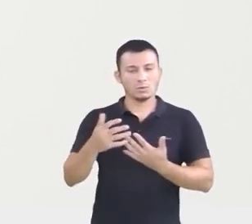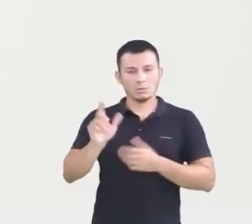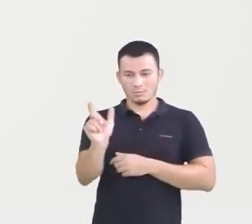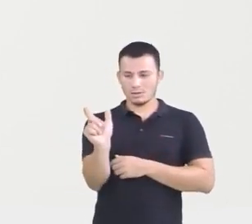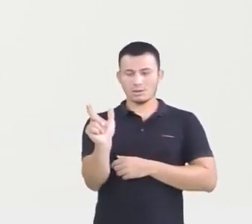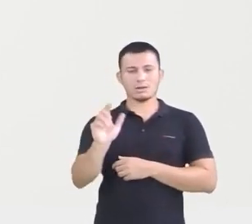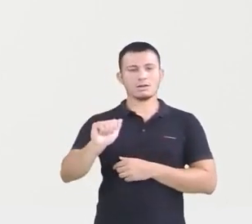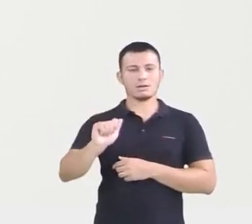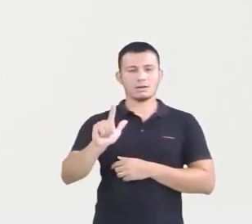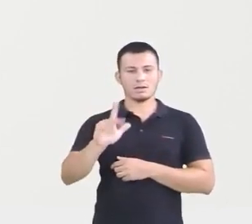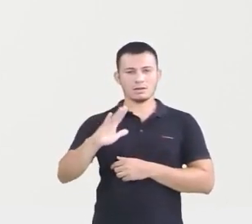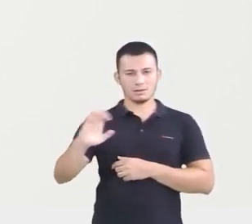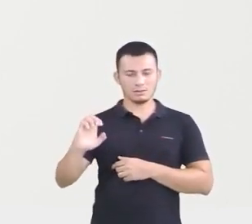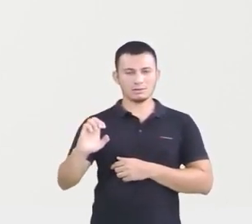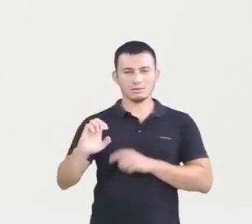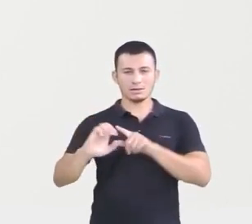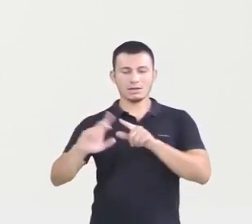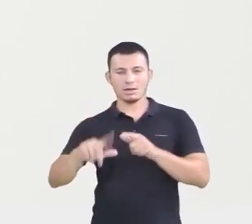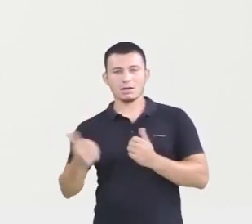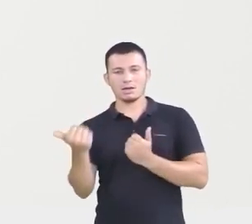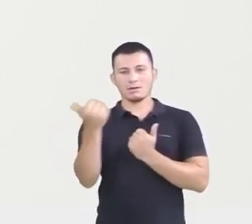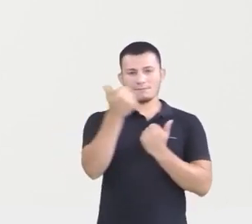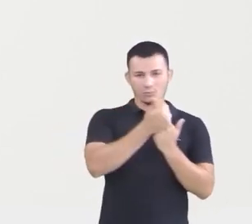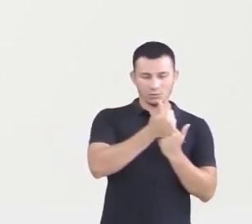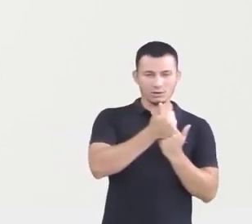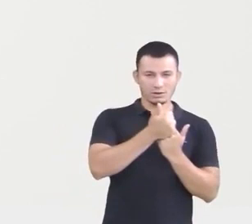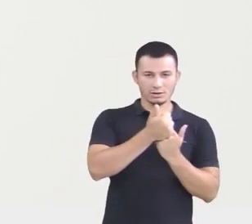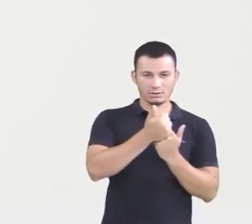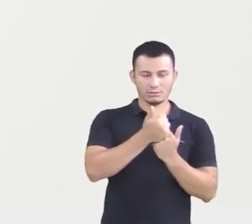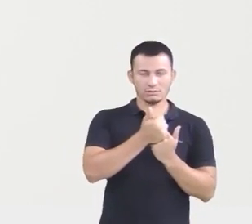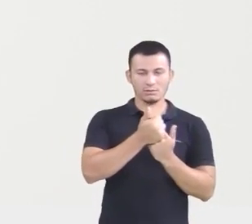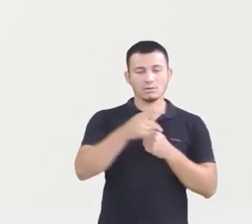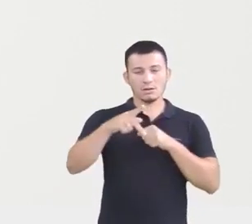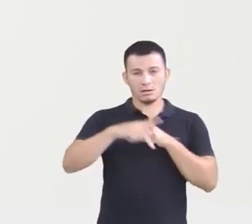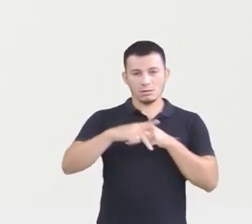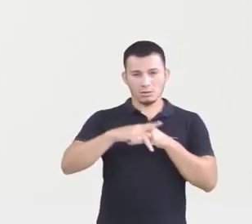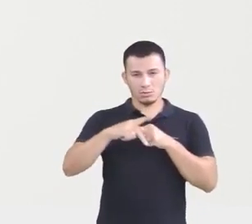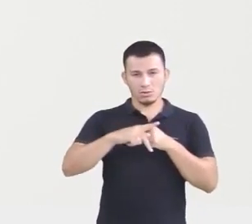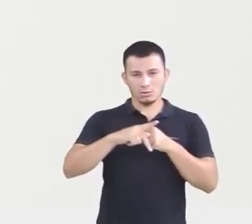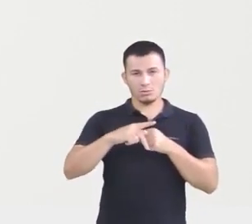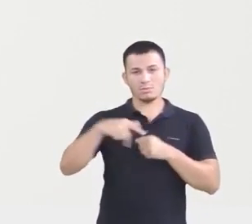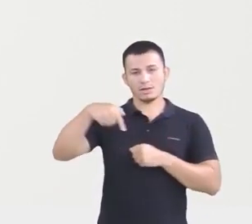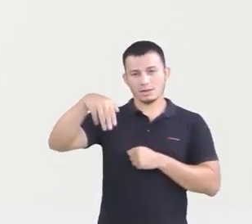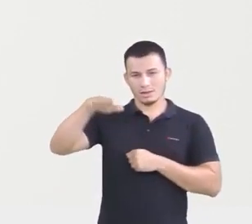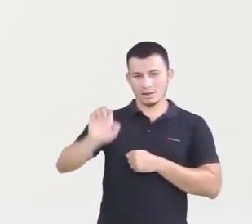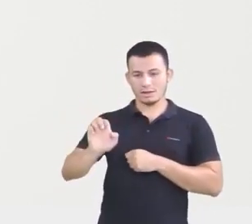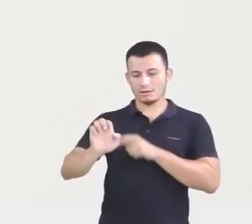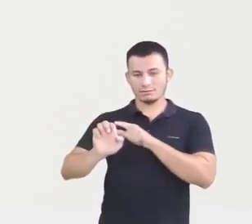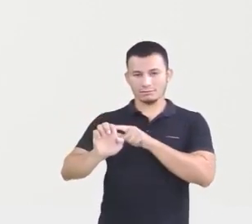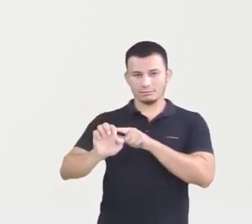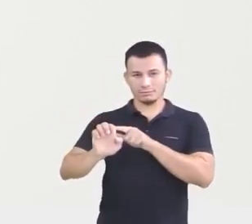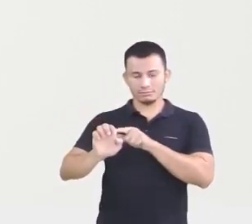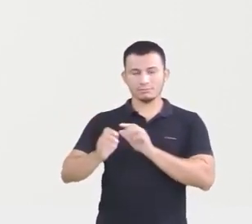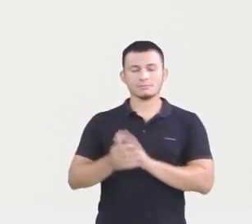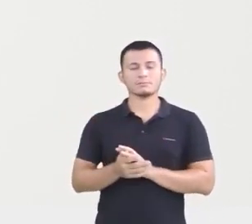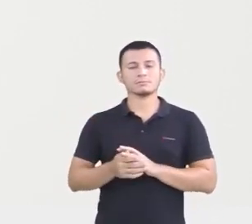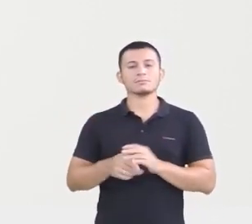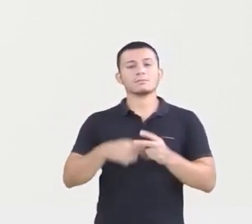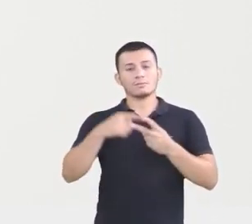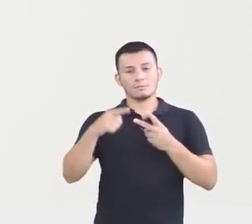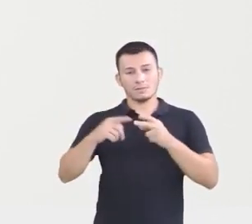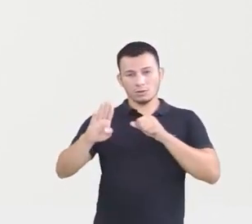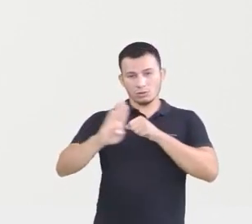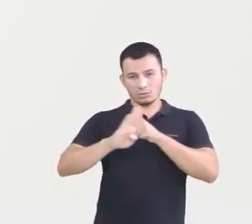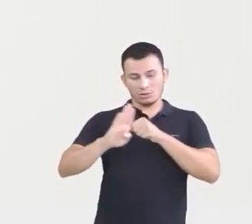Alice, ela foi substituída pelo pronome que e pelo substantivo